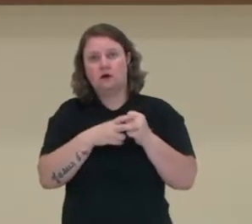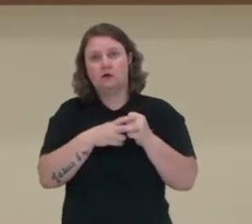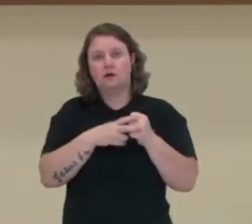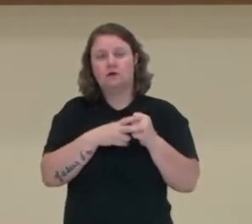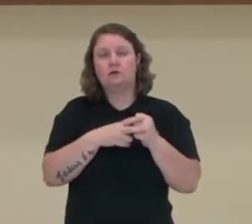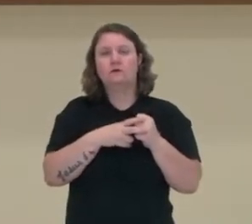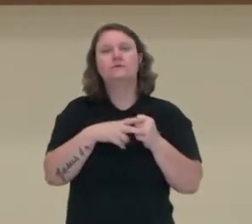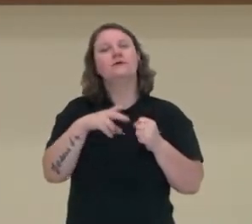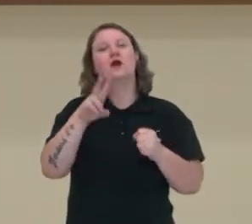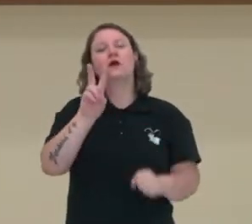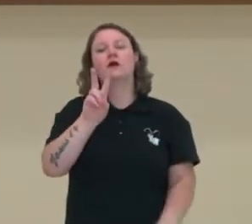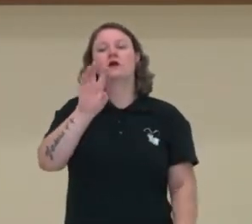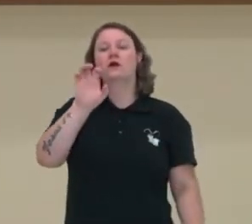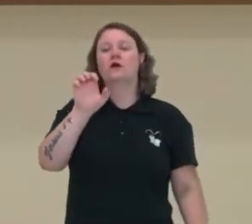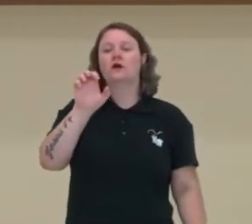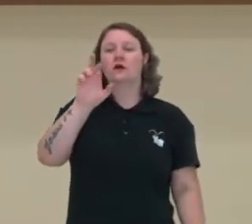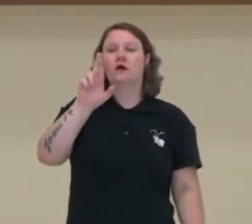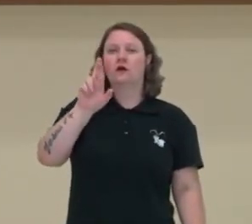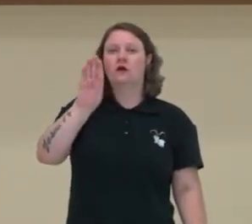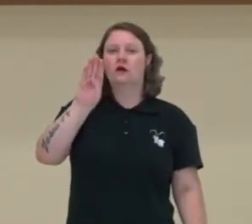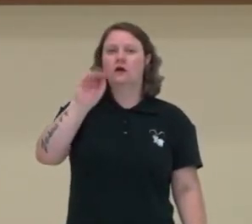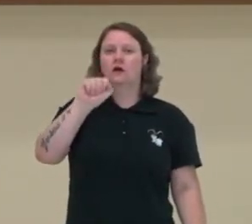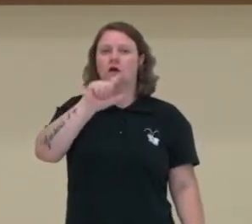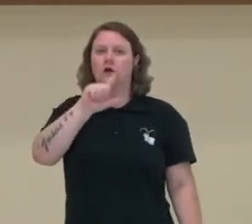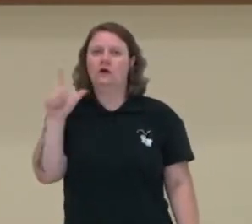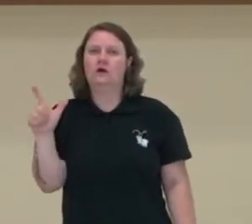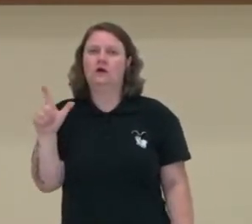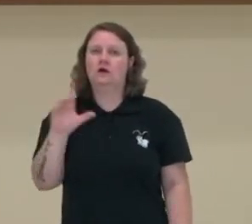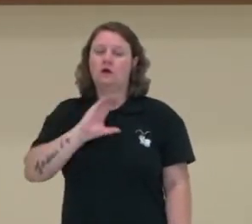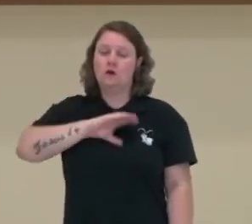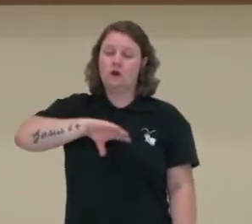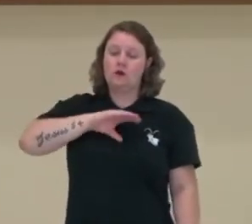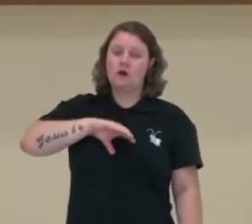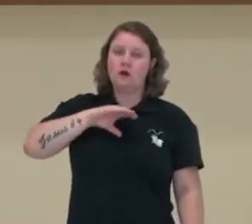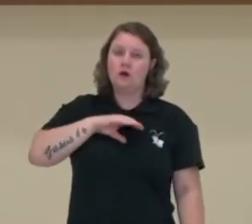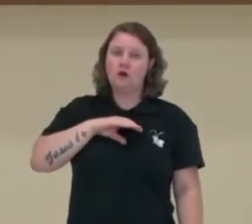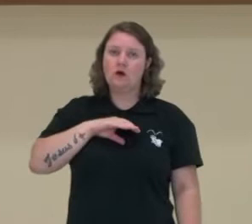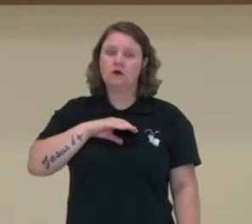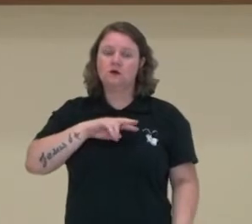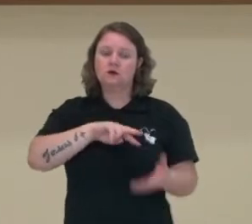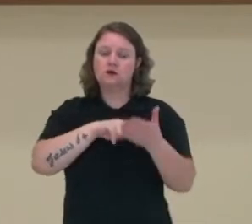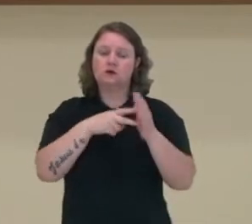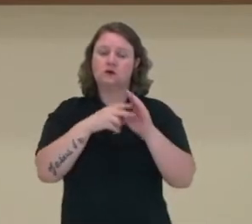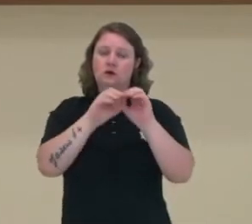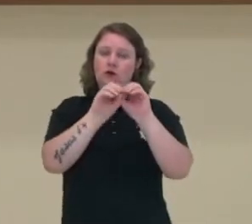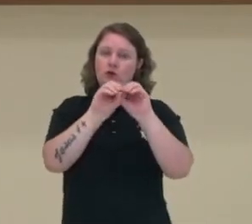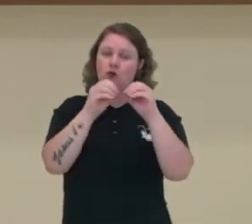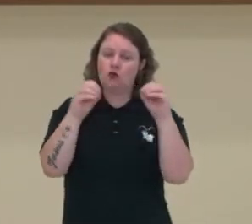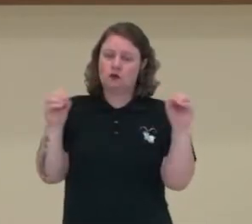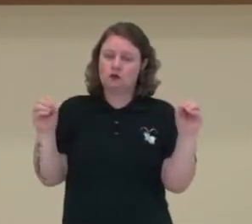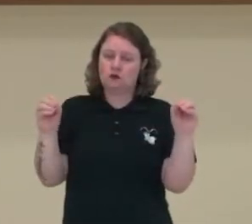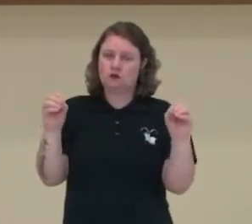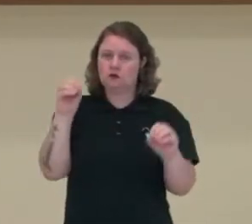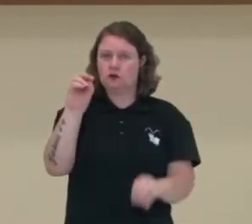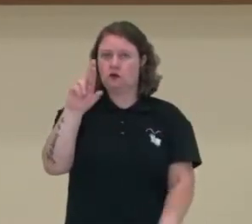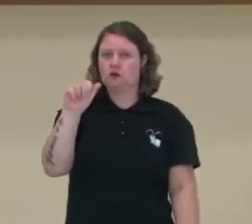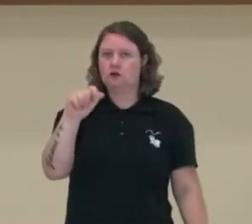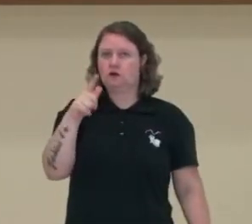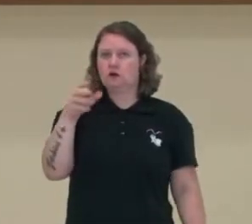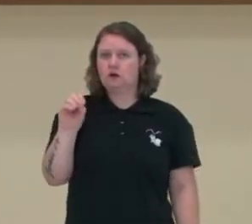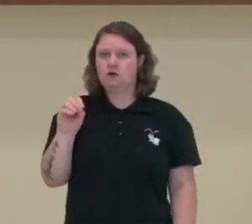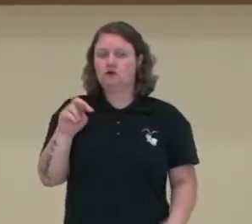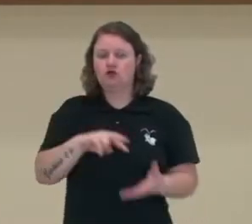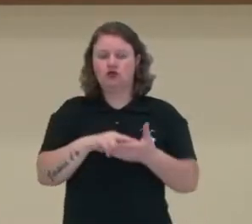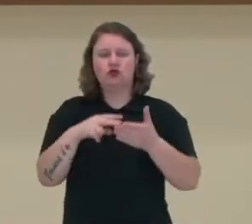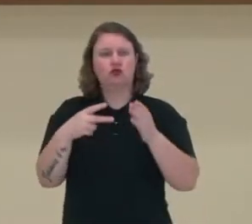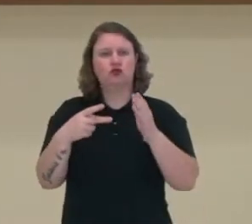verbal, né? Nós costumamos chamar dentro da língua portuguesa essa frase verbal de oração para diferenciar, né, da